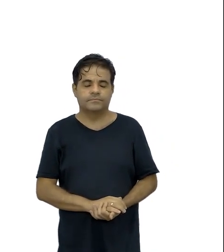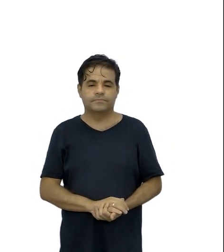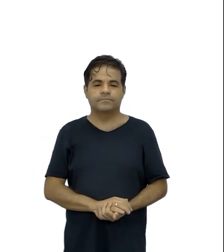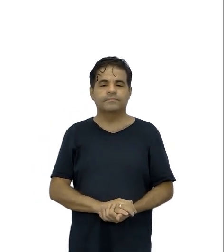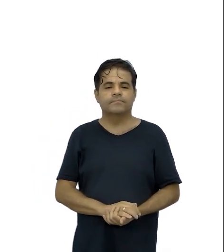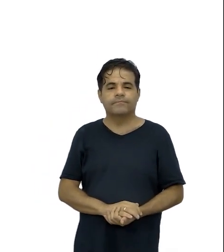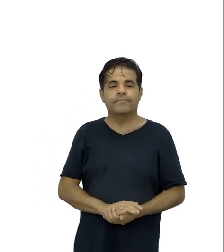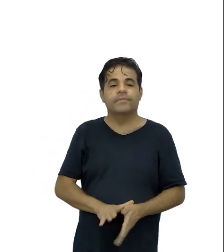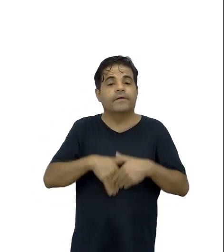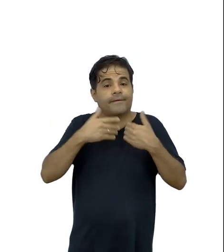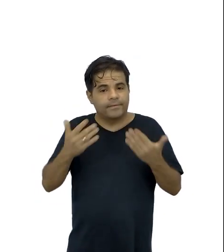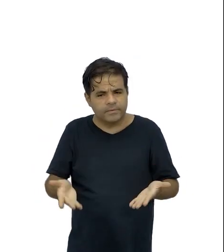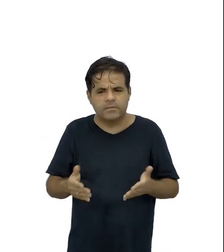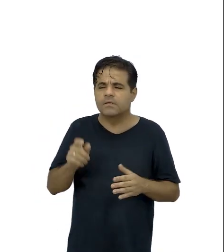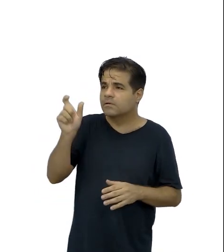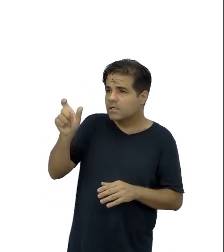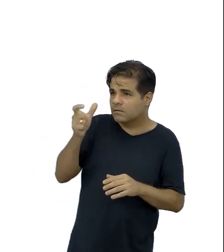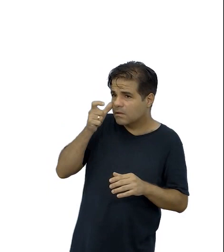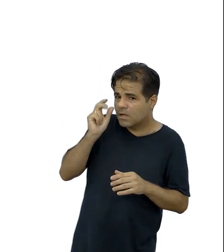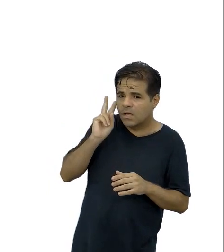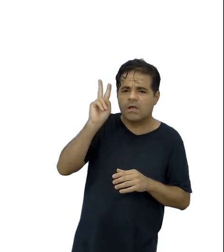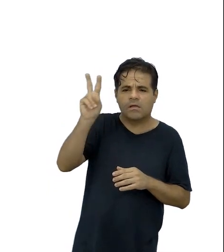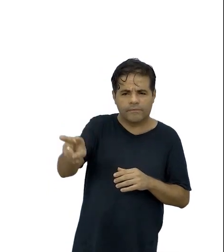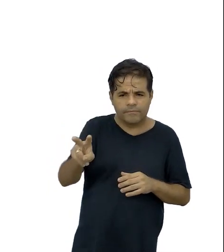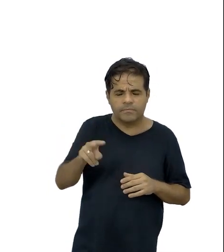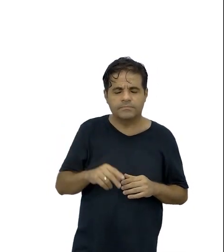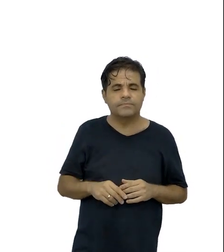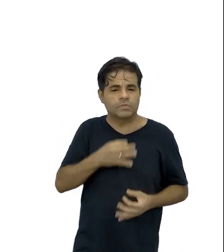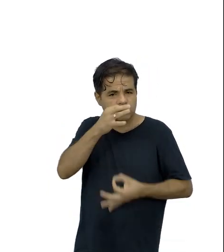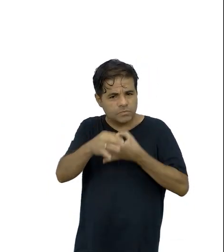Ainda aqui,